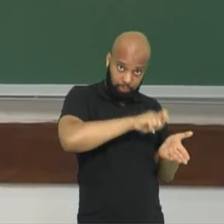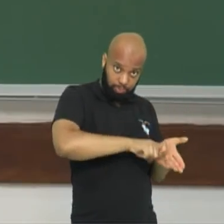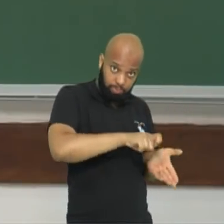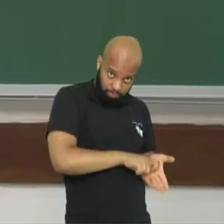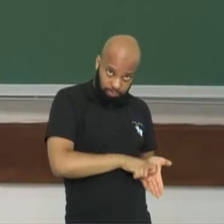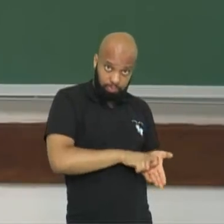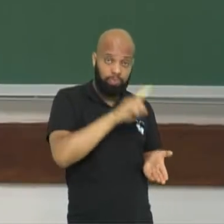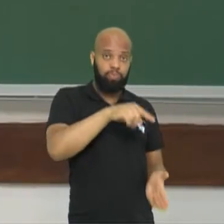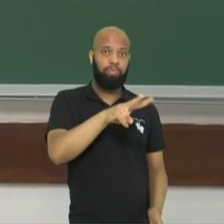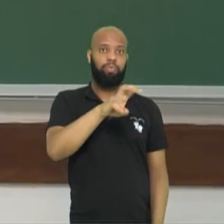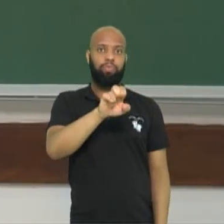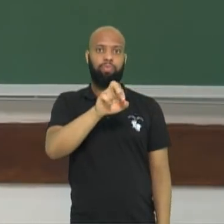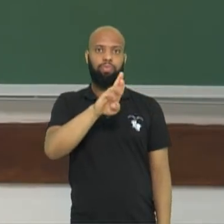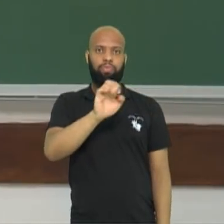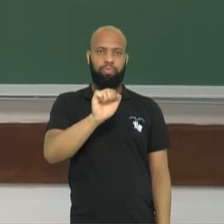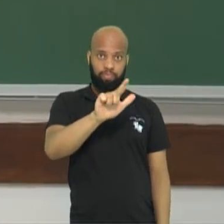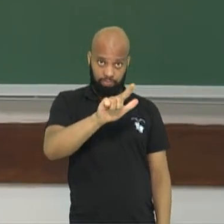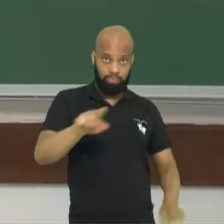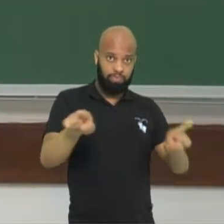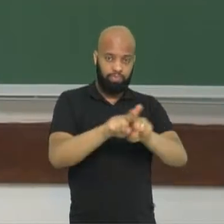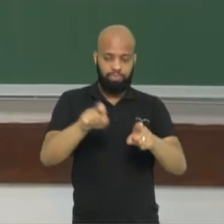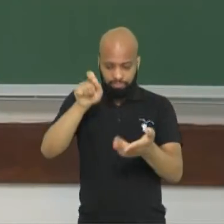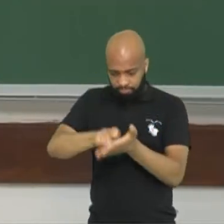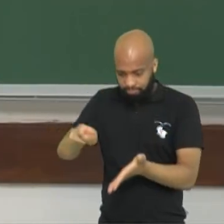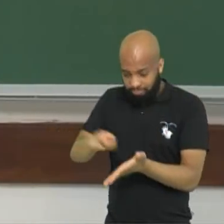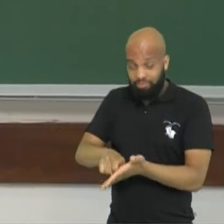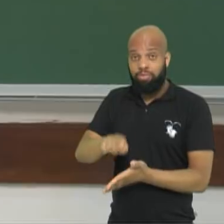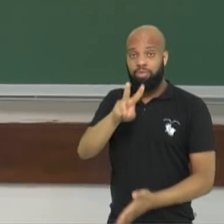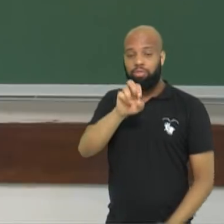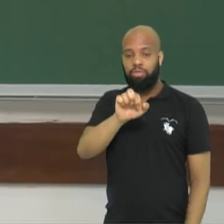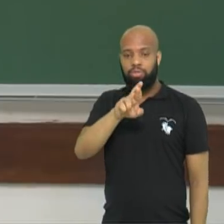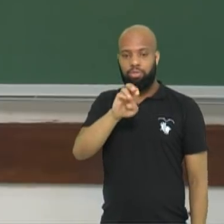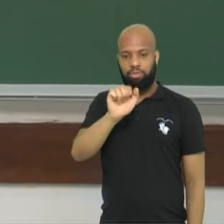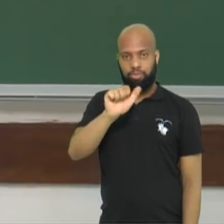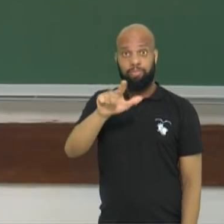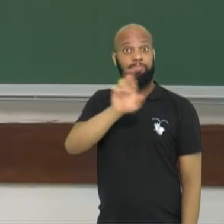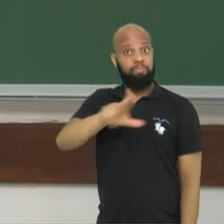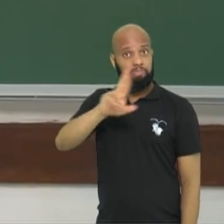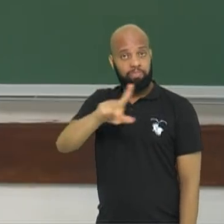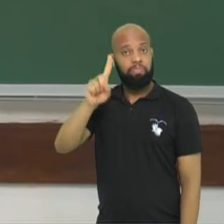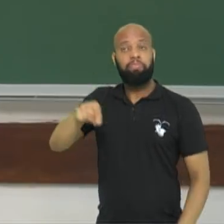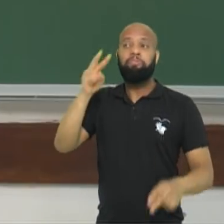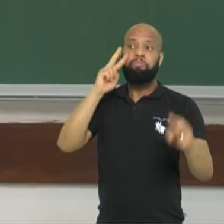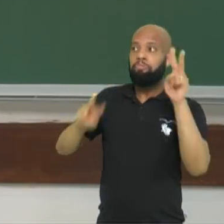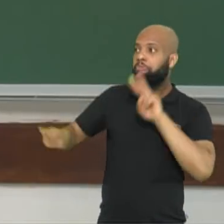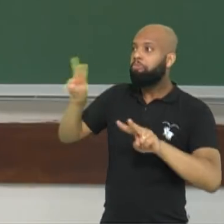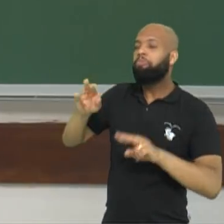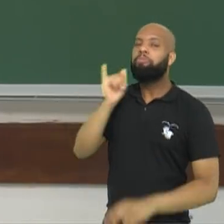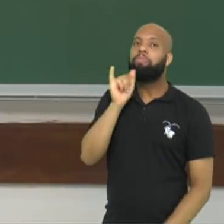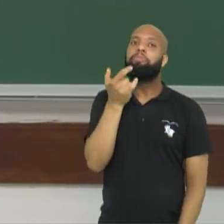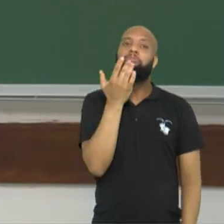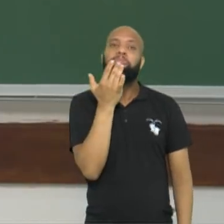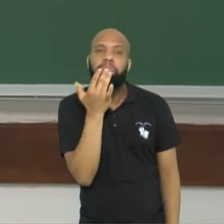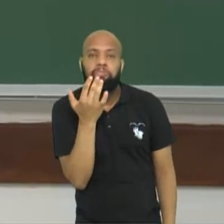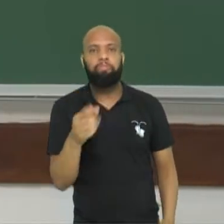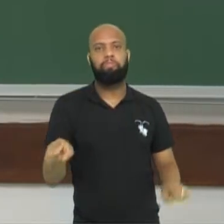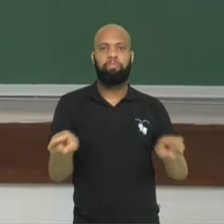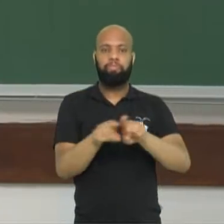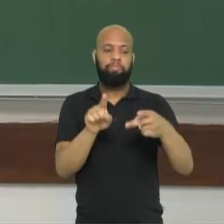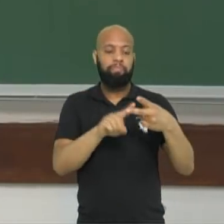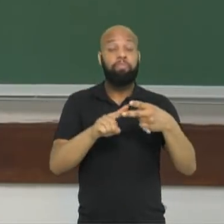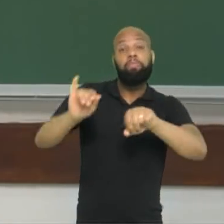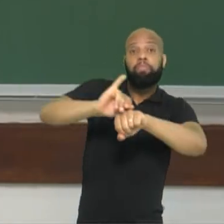os escritos, quanto com os elementos não verbais, que é a parte visual, né? Seja a cor, seja